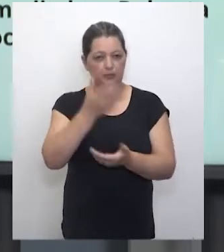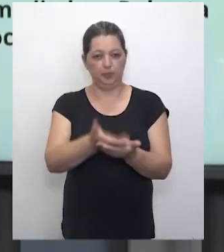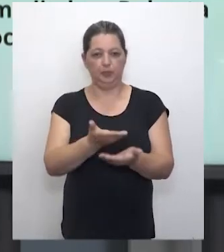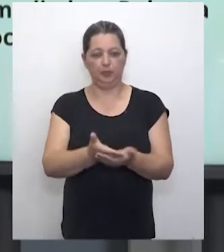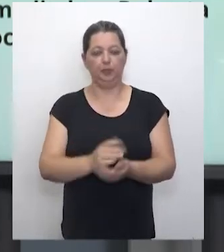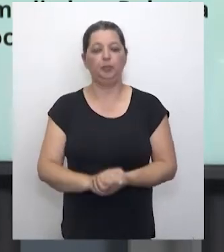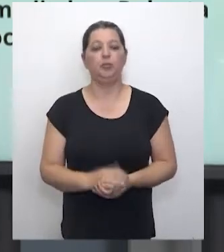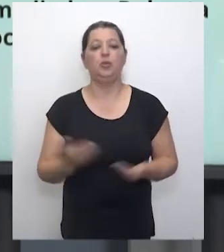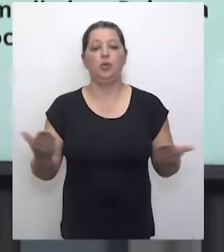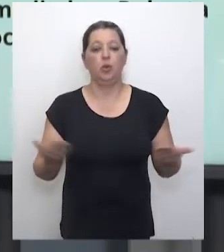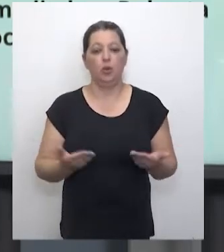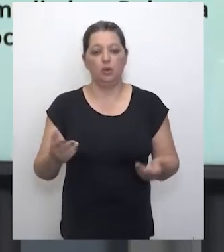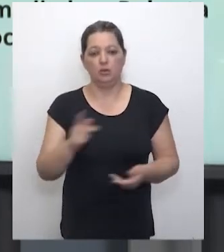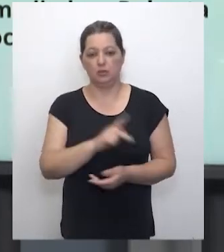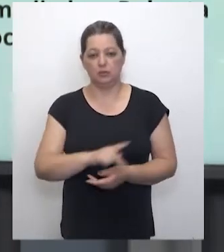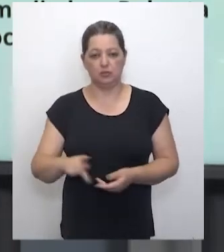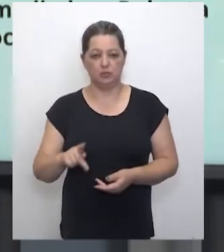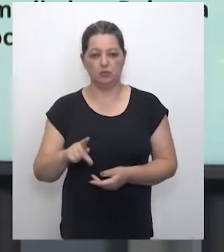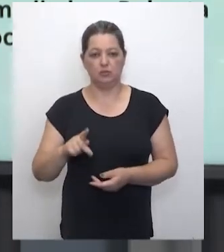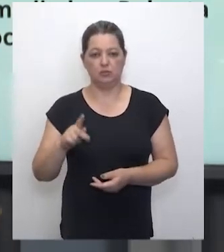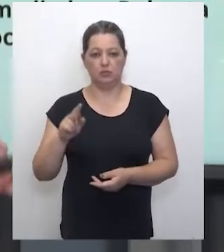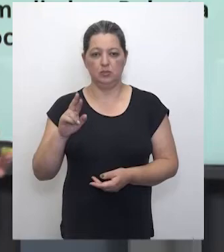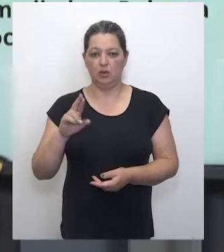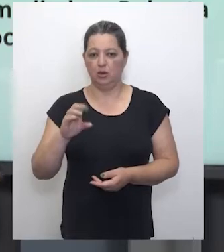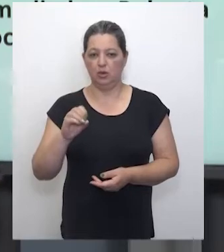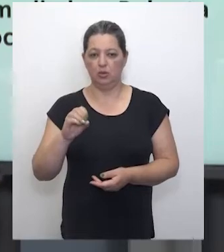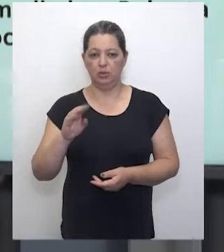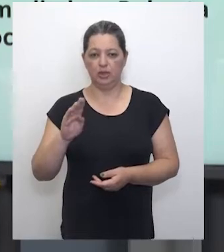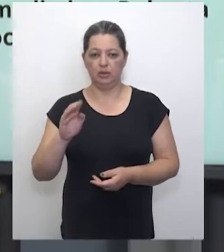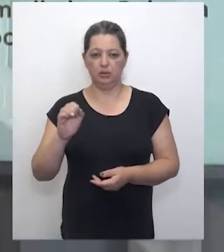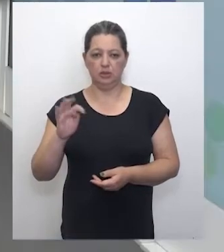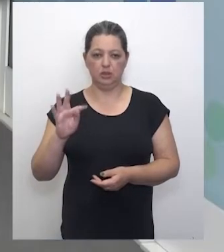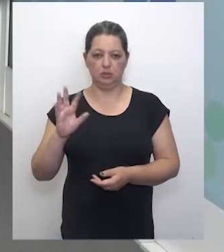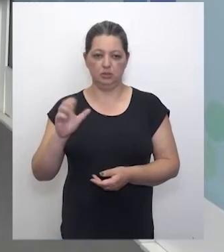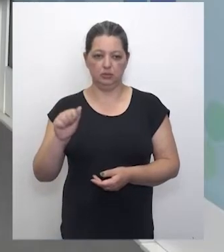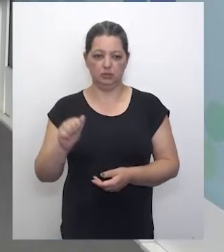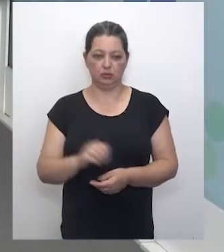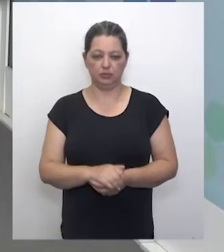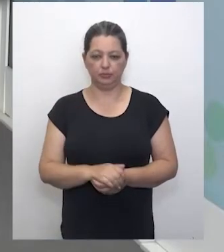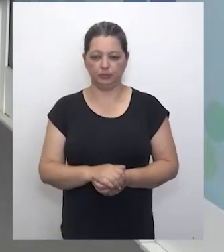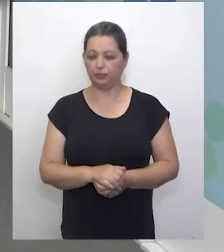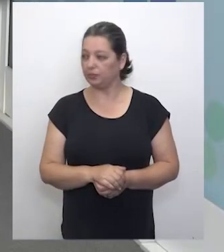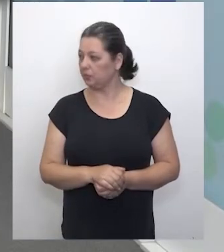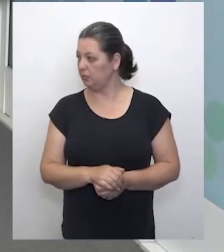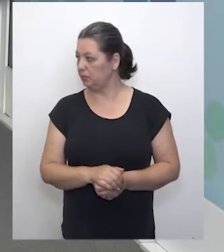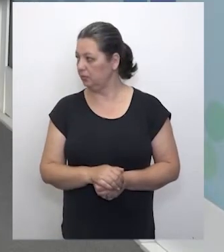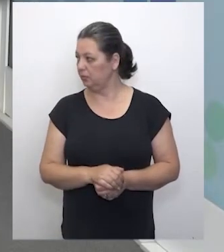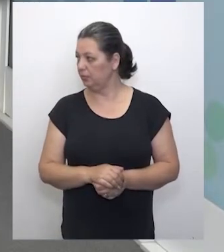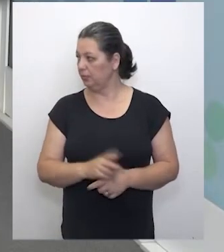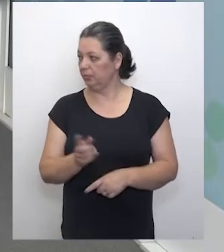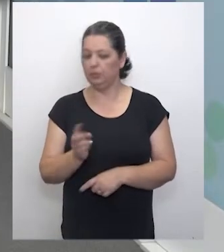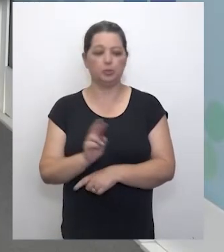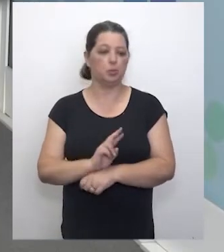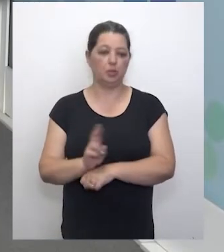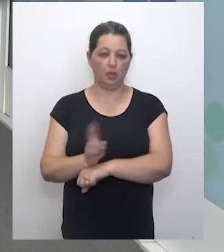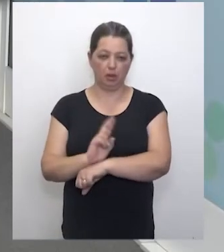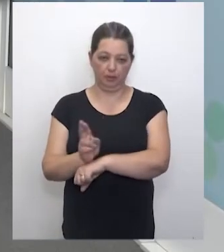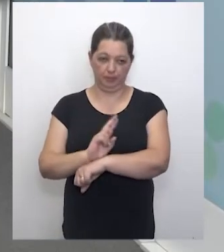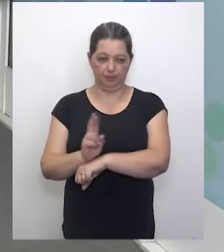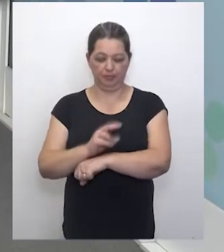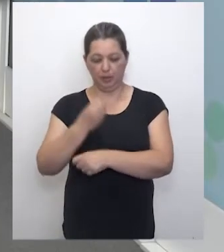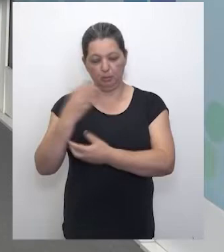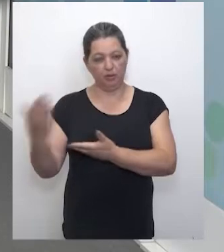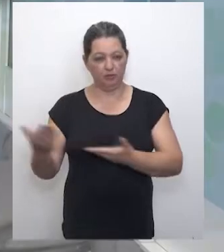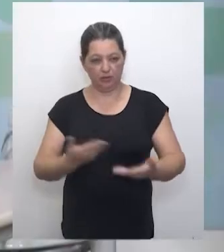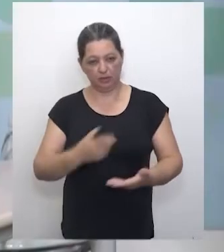com a presença da professora Roberta para andar comigo no meio dessa aula, né, professora Roberta? Tudo bem? Tudo bem, professora Inês? Bem-vindos, alunos,